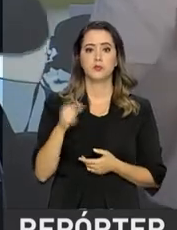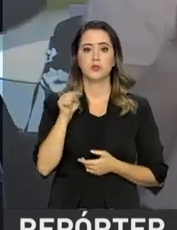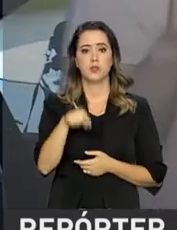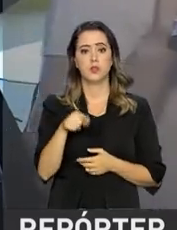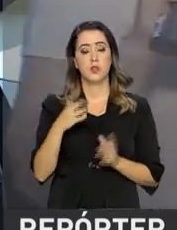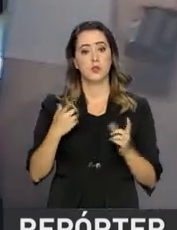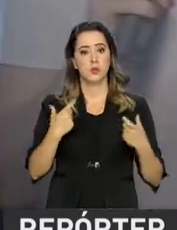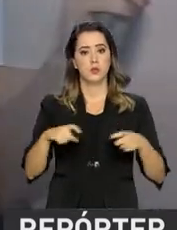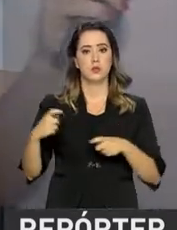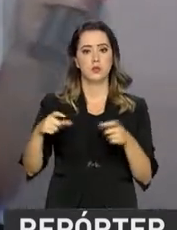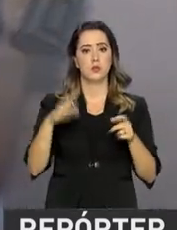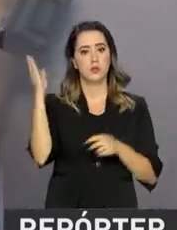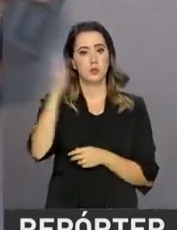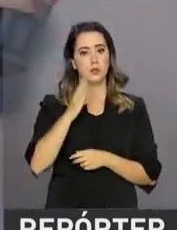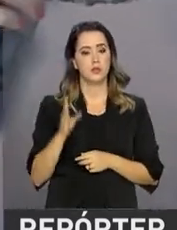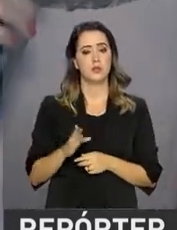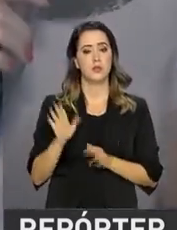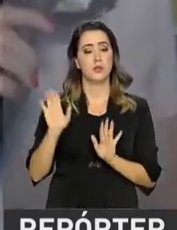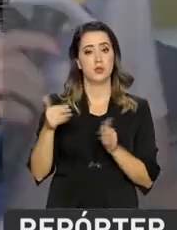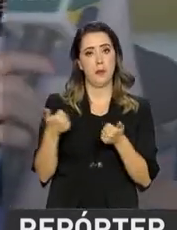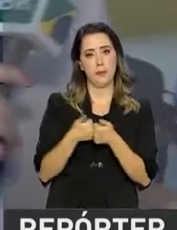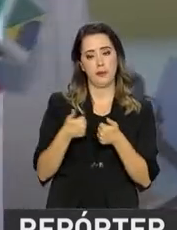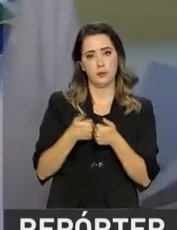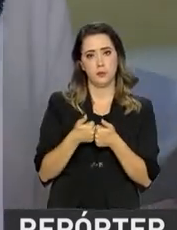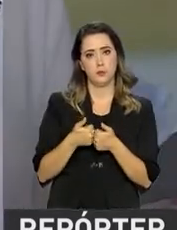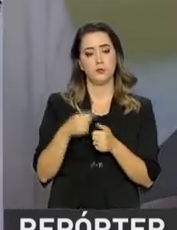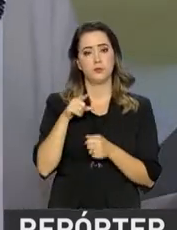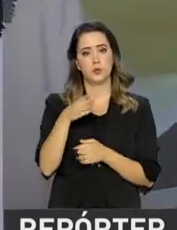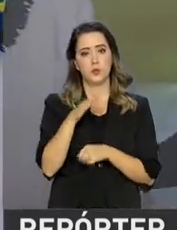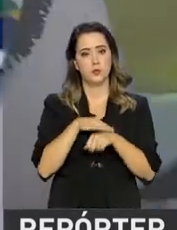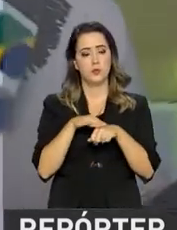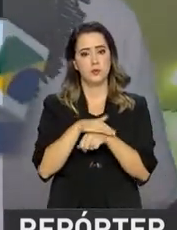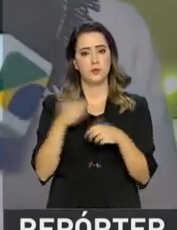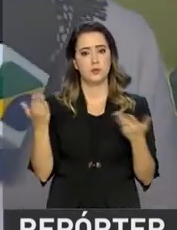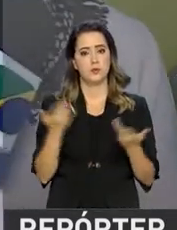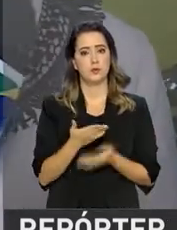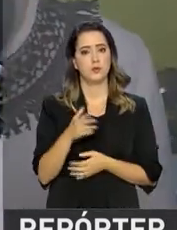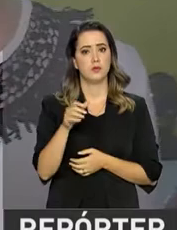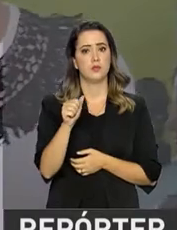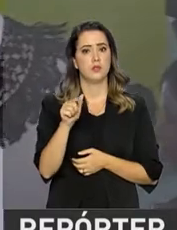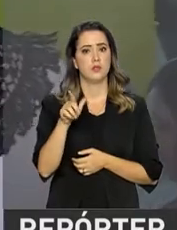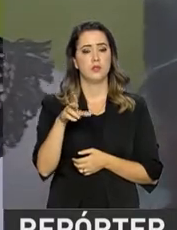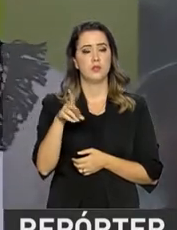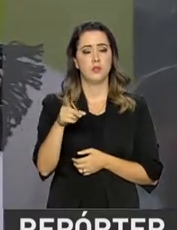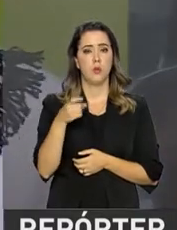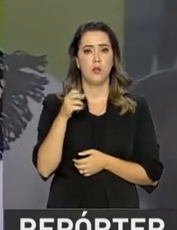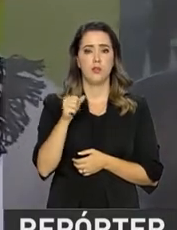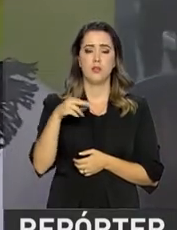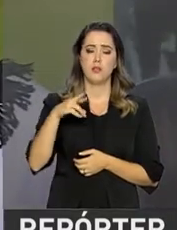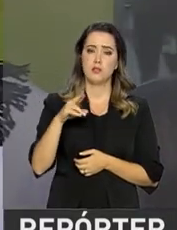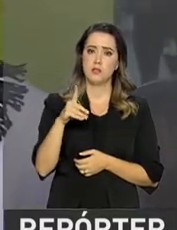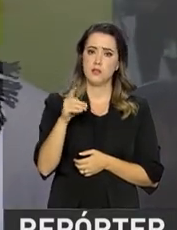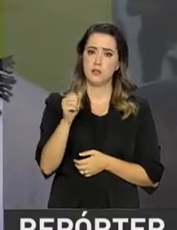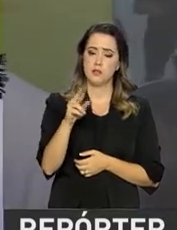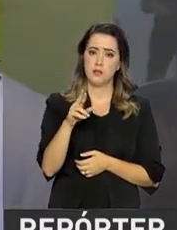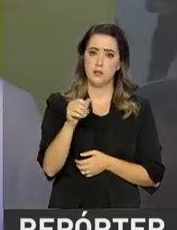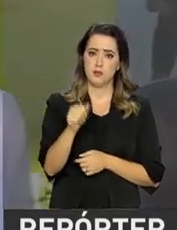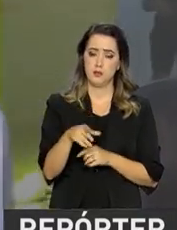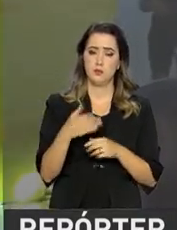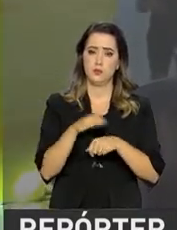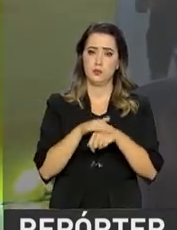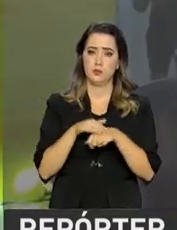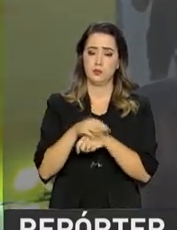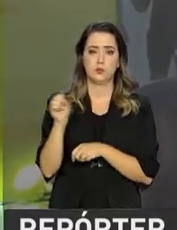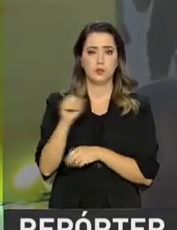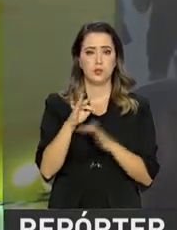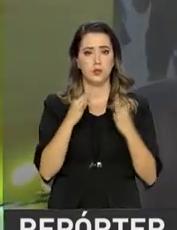Expo, no Espaço Brasil, logo na entrada, e vou conversar agora com a Alessandra Daibert, que faz parte do Comitê Executivo do 8º Fórum Mundial